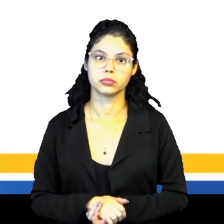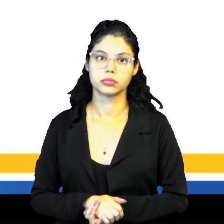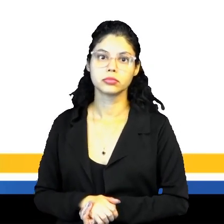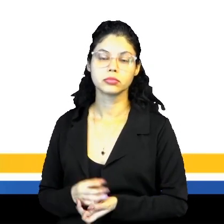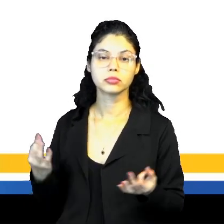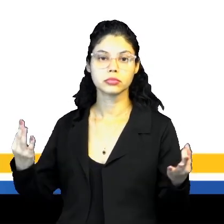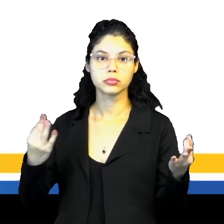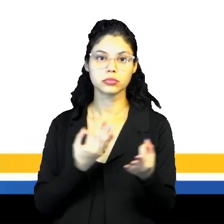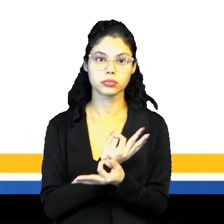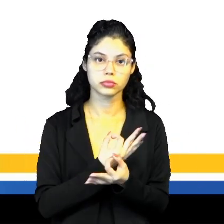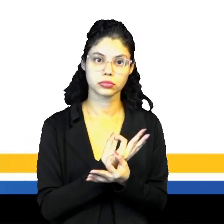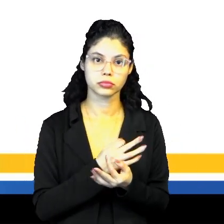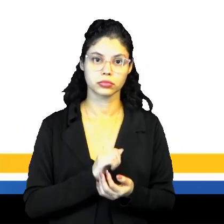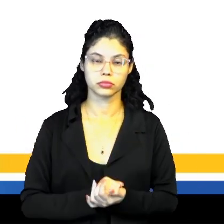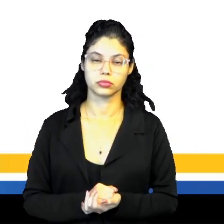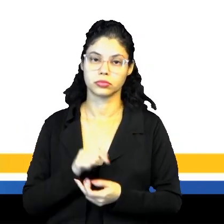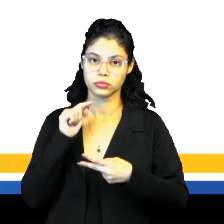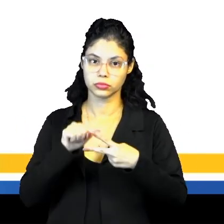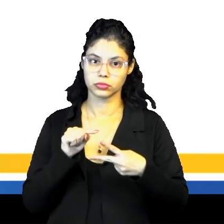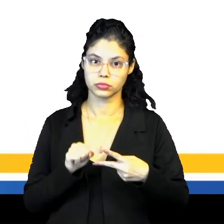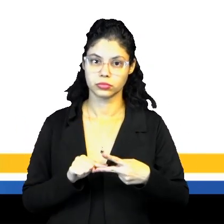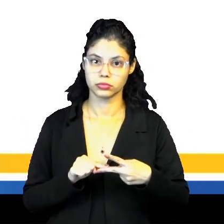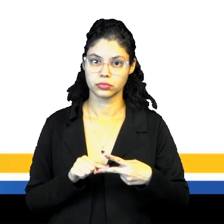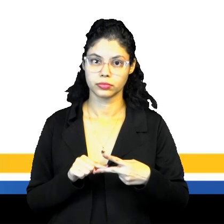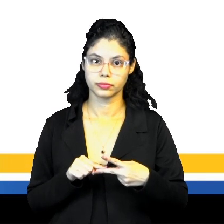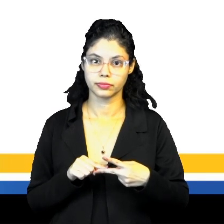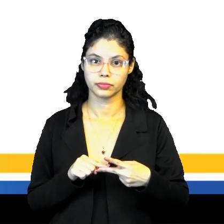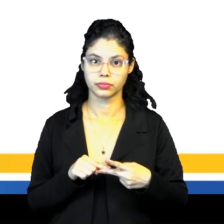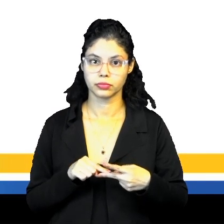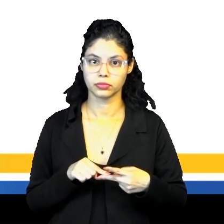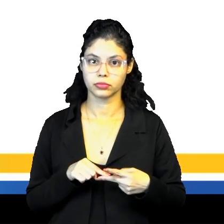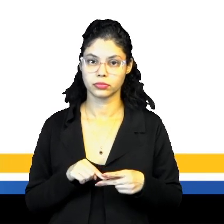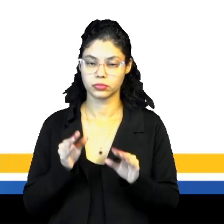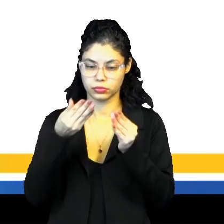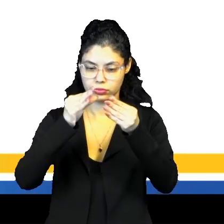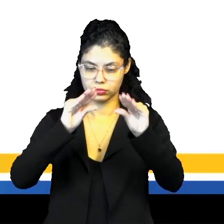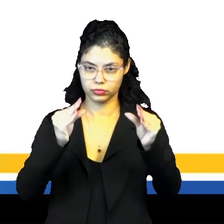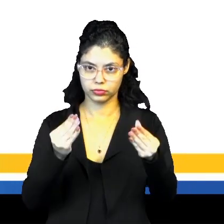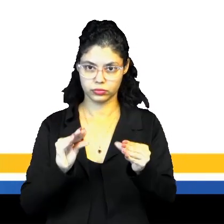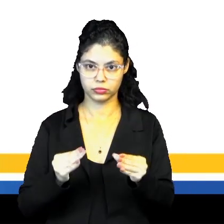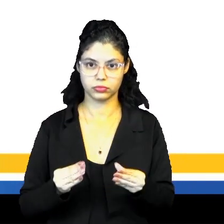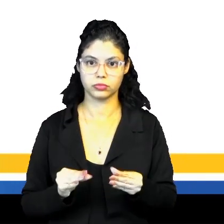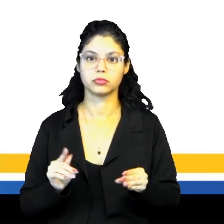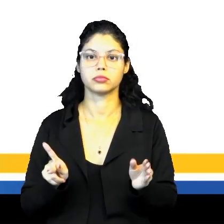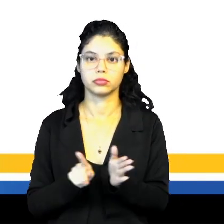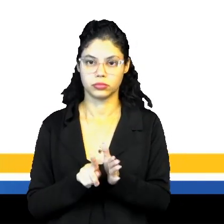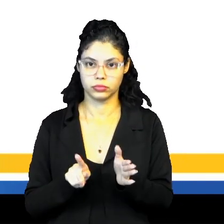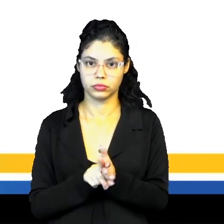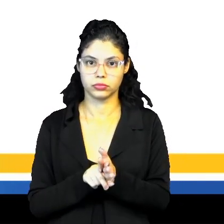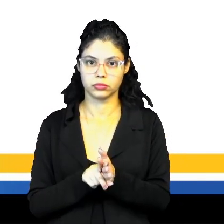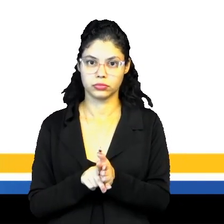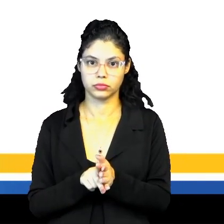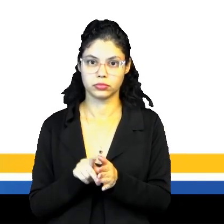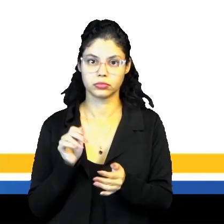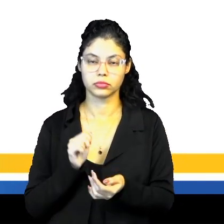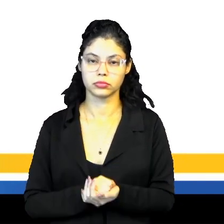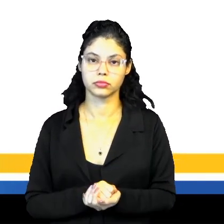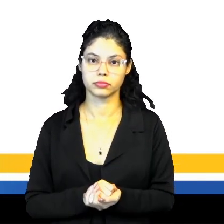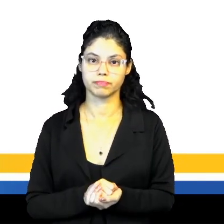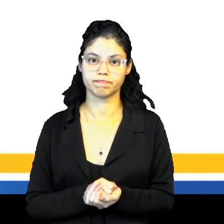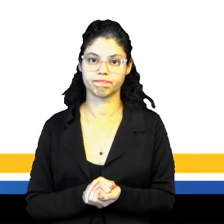Somos perfeitas sendo diversas. Então tem duas mulheres de vitrine ali, que são meio que moldadas pela sociedade, né? Naquela espécie de máquina